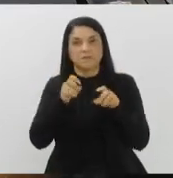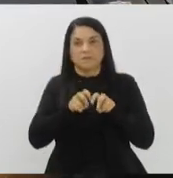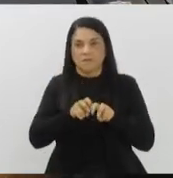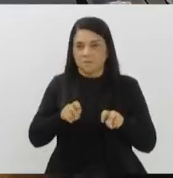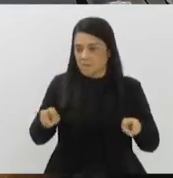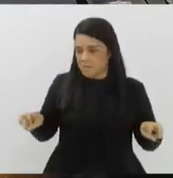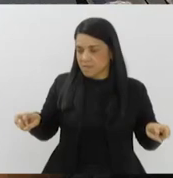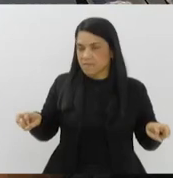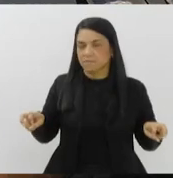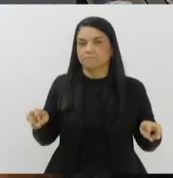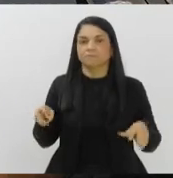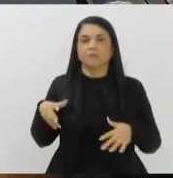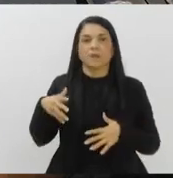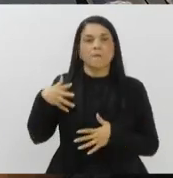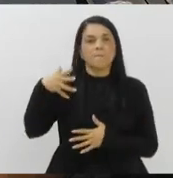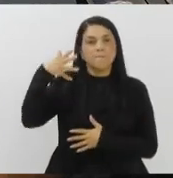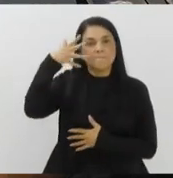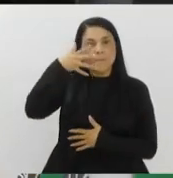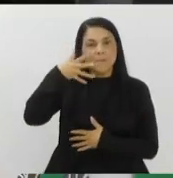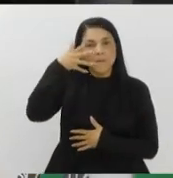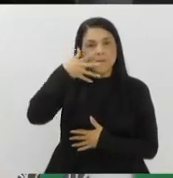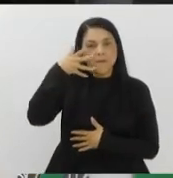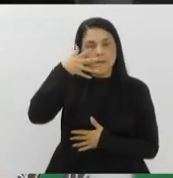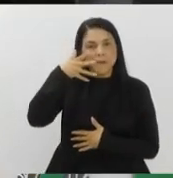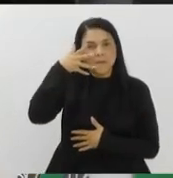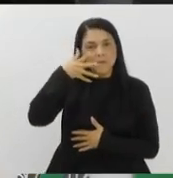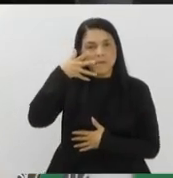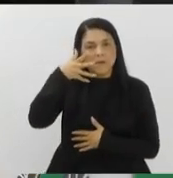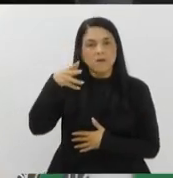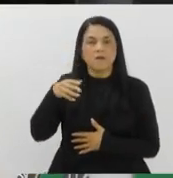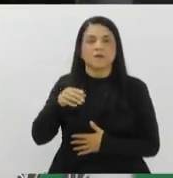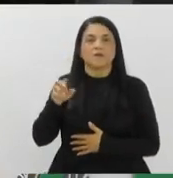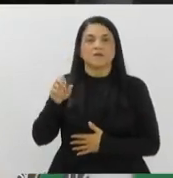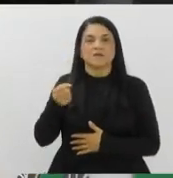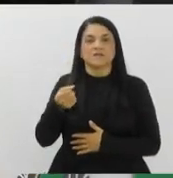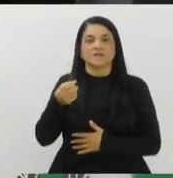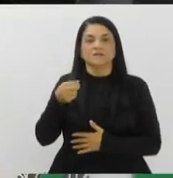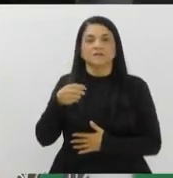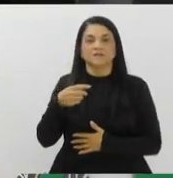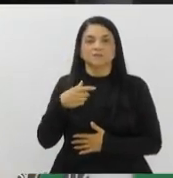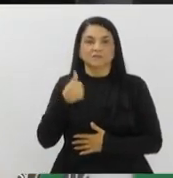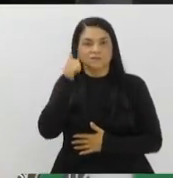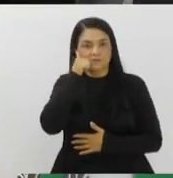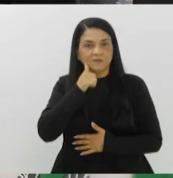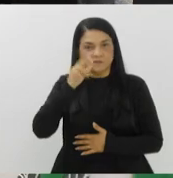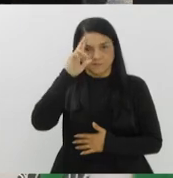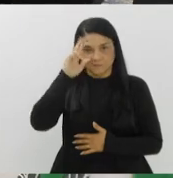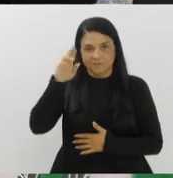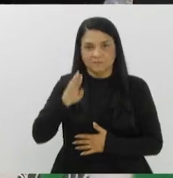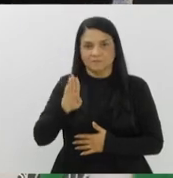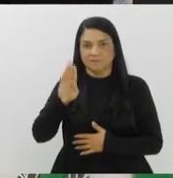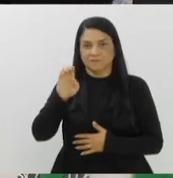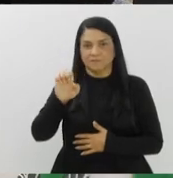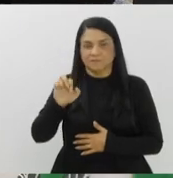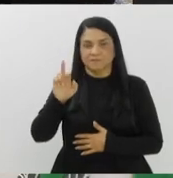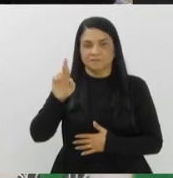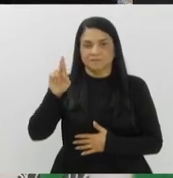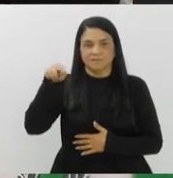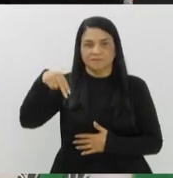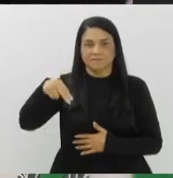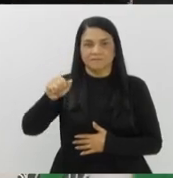passo imediatamente a fala à senhora Bernadette, para que possa tecer as